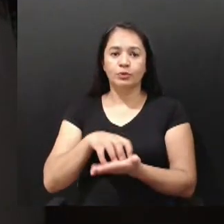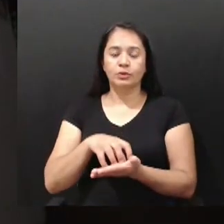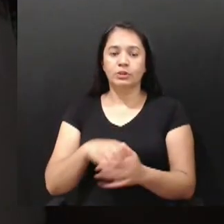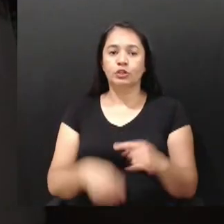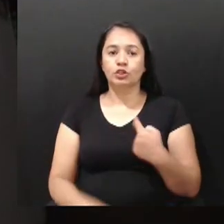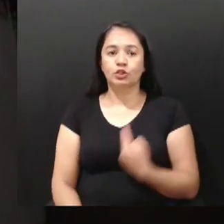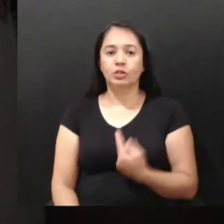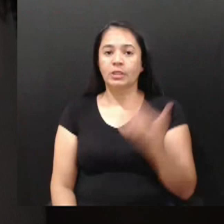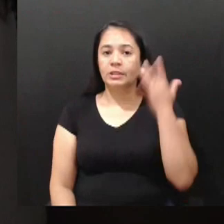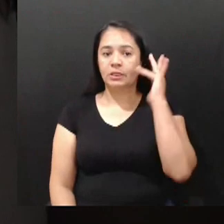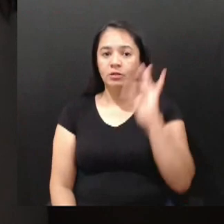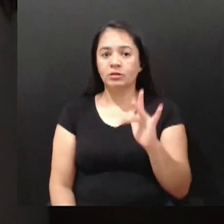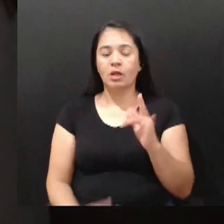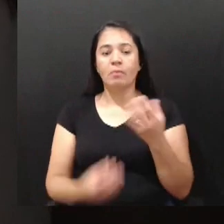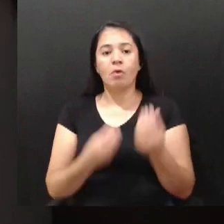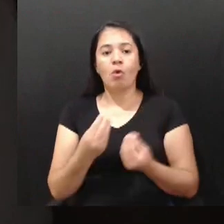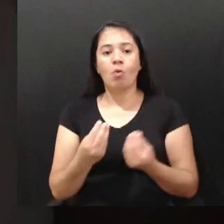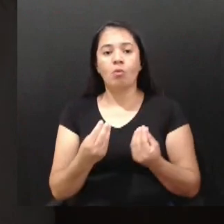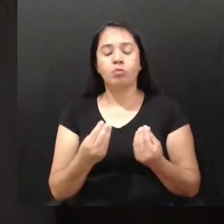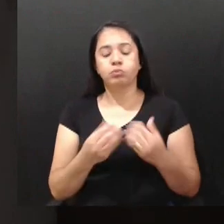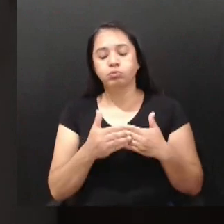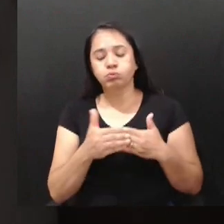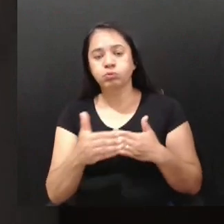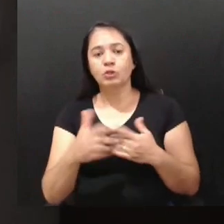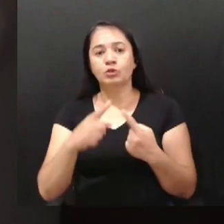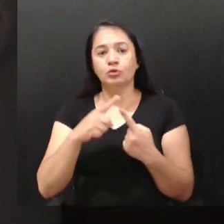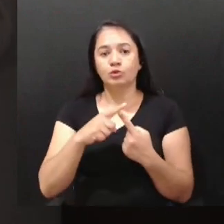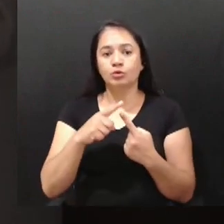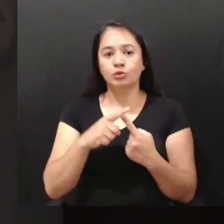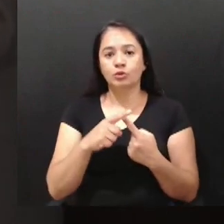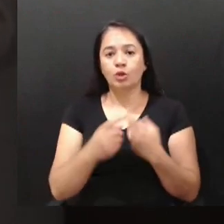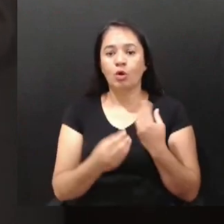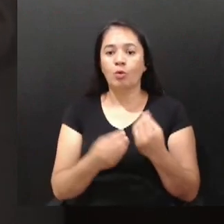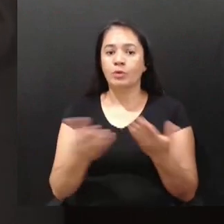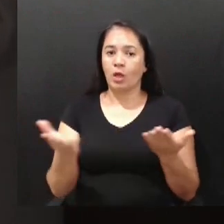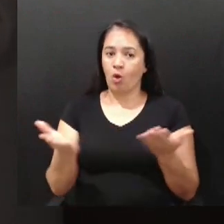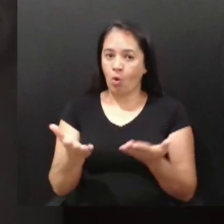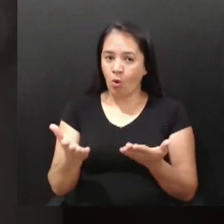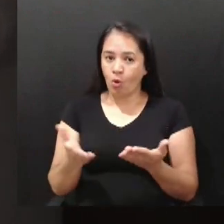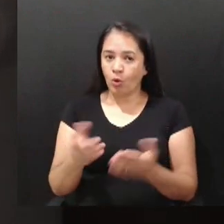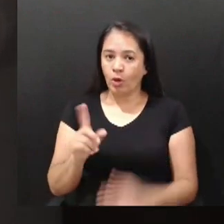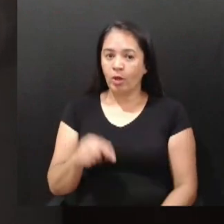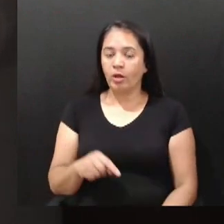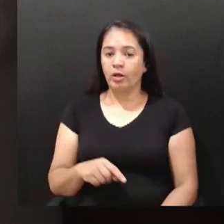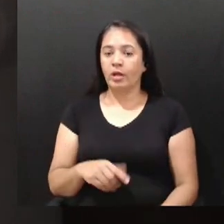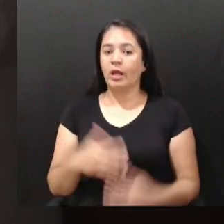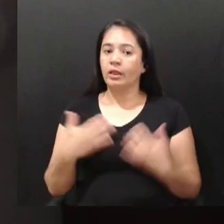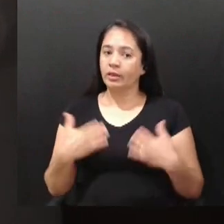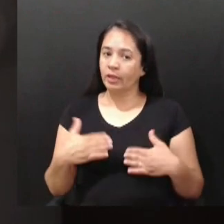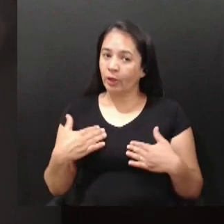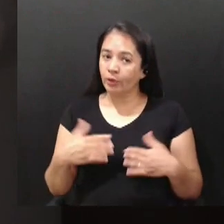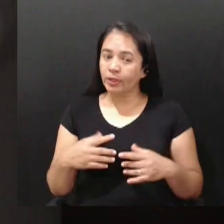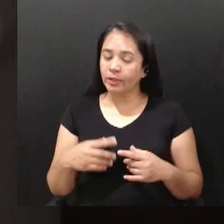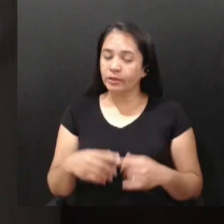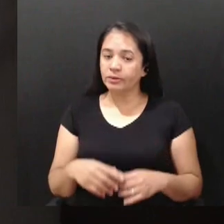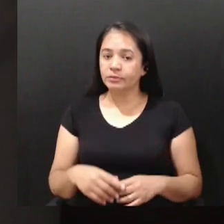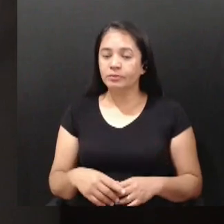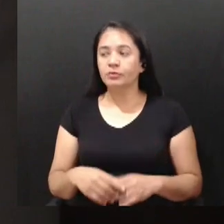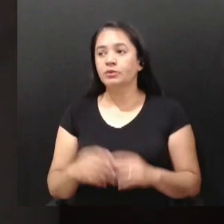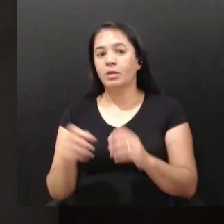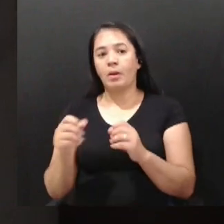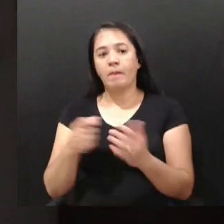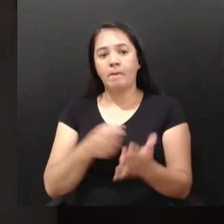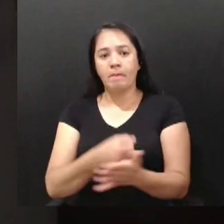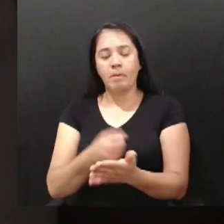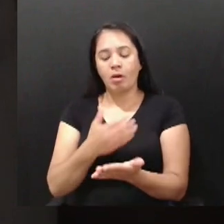vai ser. Na modalidade de como ele é hoje, é bem tranquilo. Via de regra, você paga com cartão de